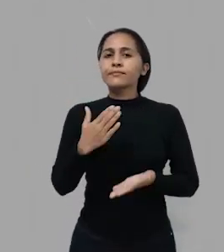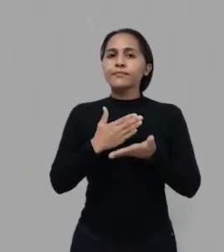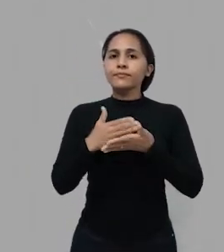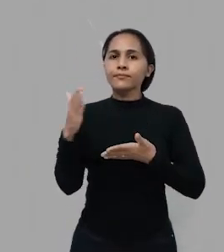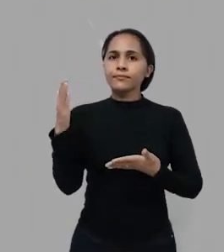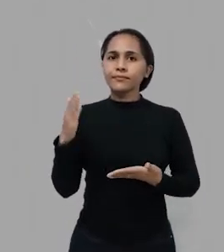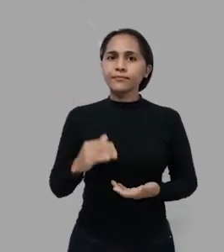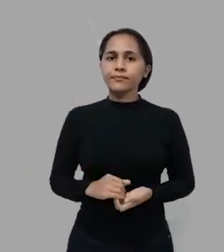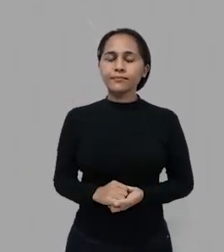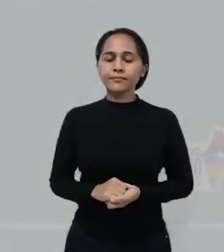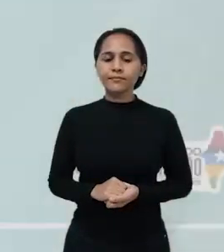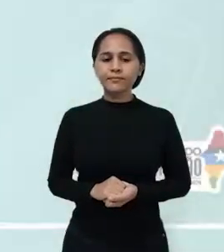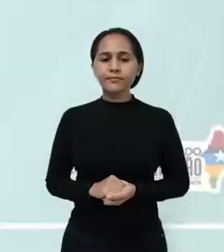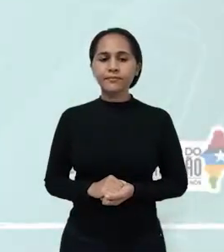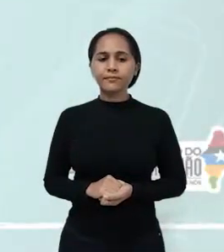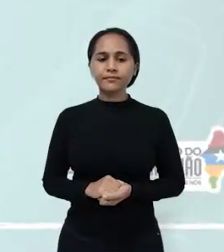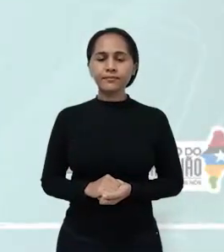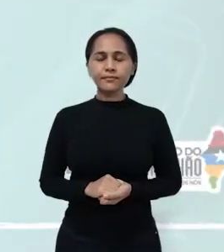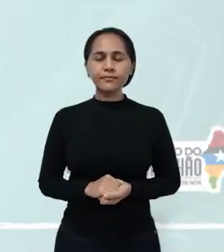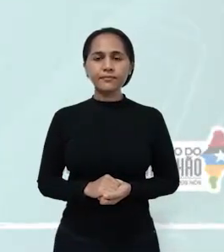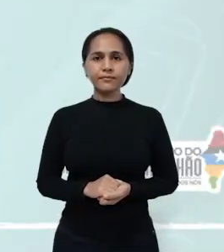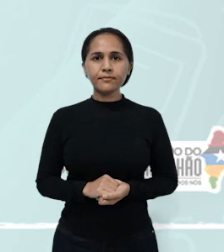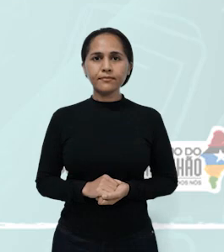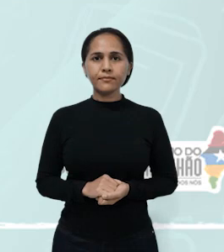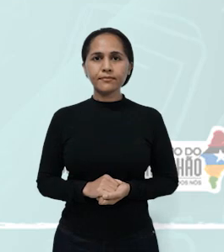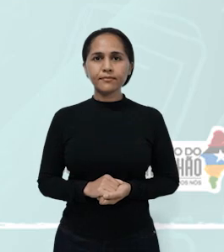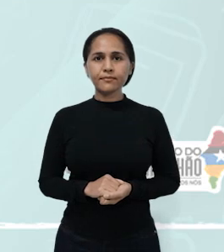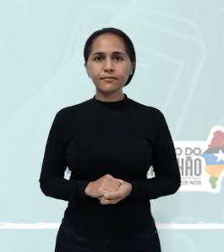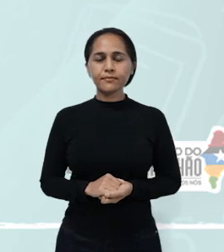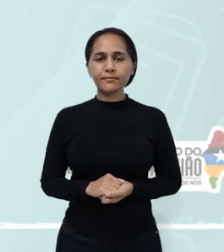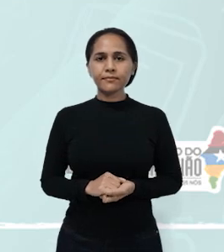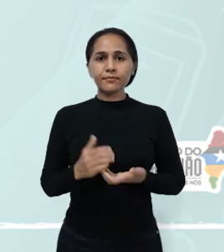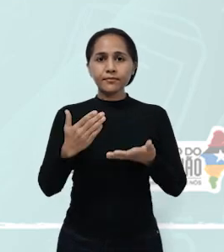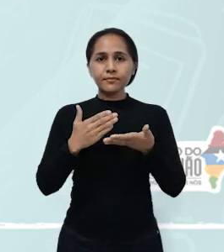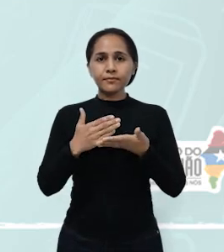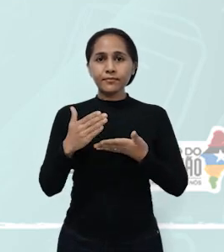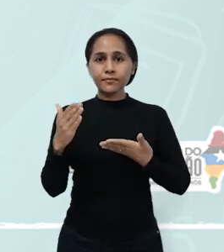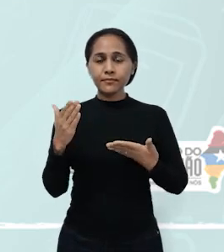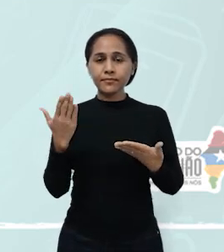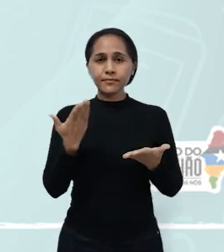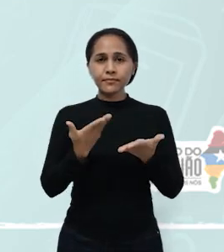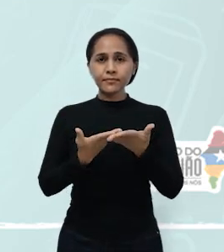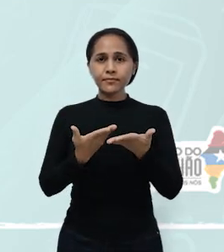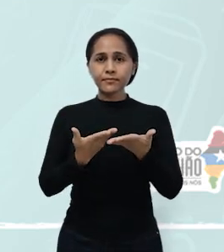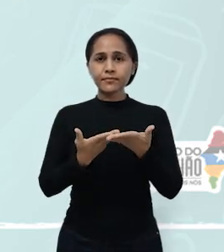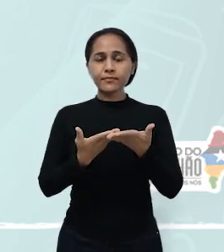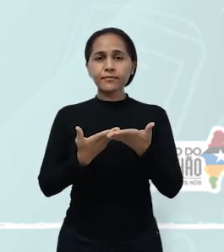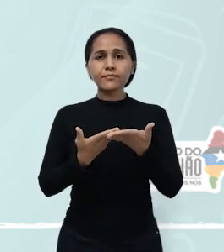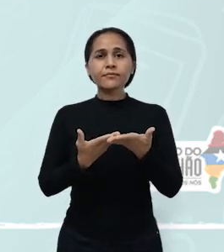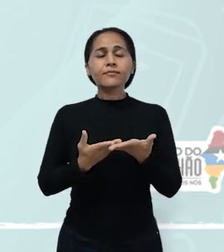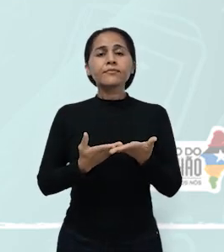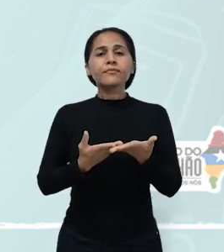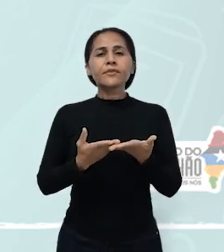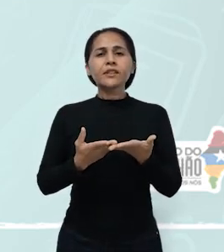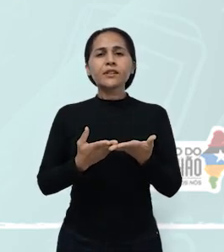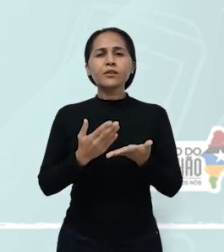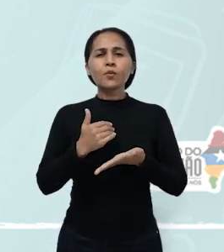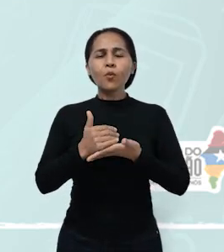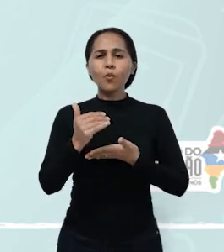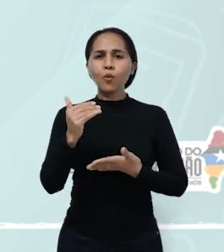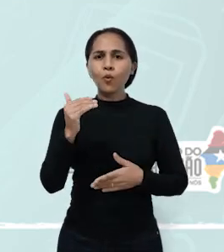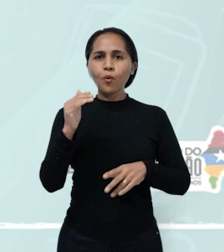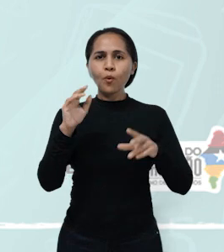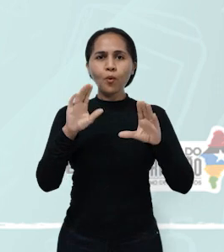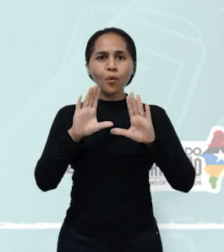começar? Bom, nós vamos iniciar a aula de hoje, né? É uma introdução